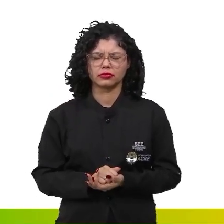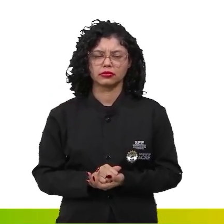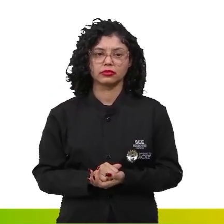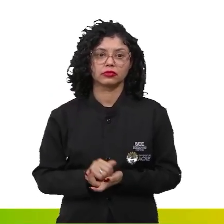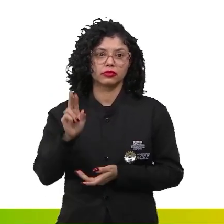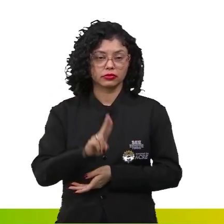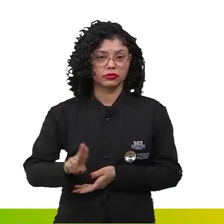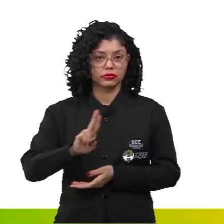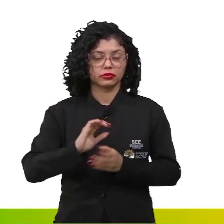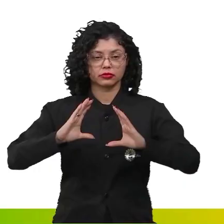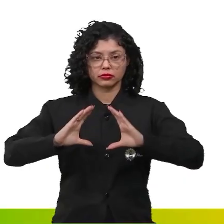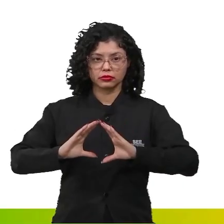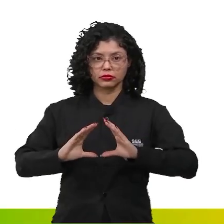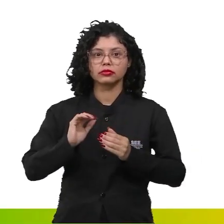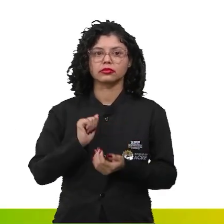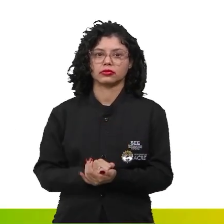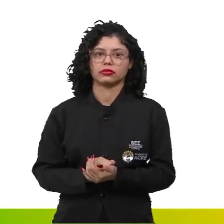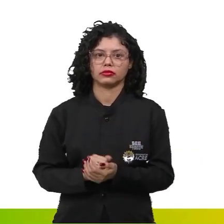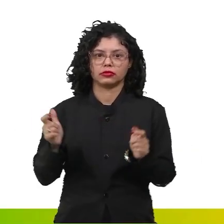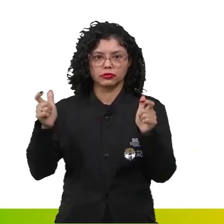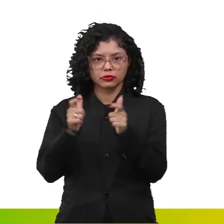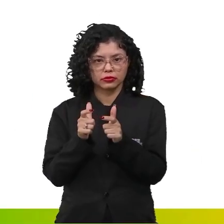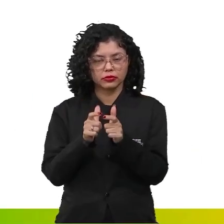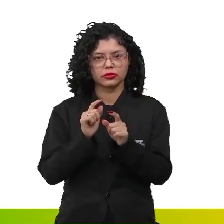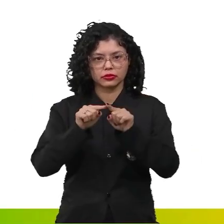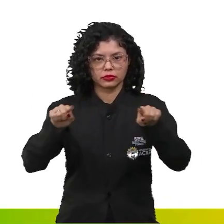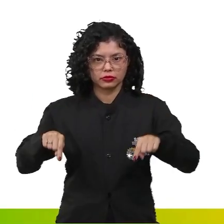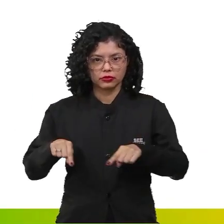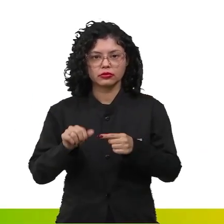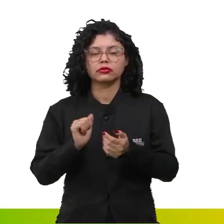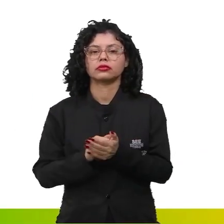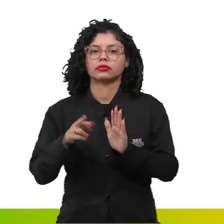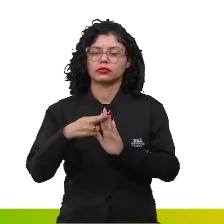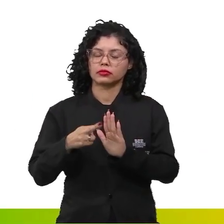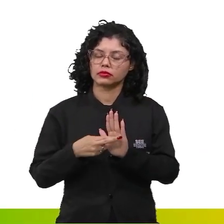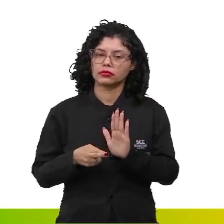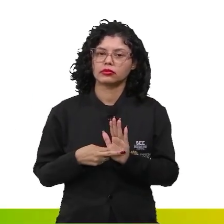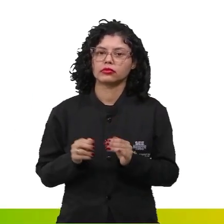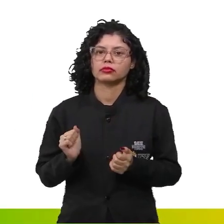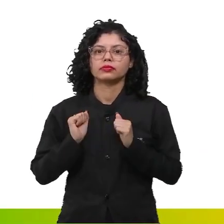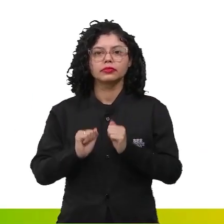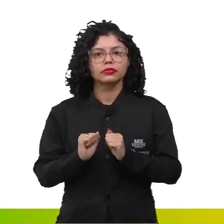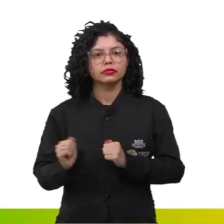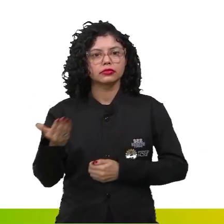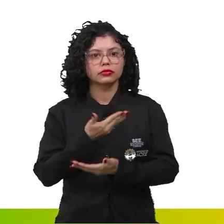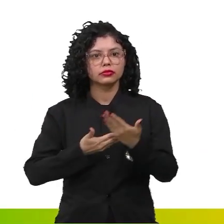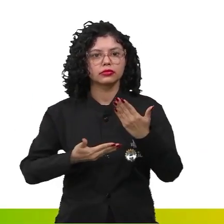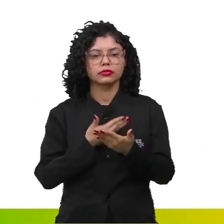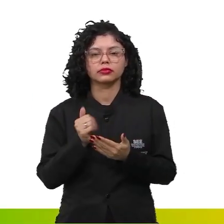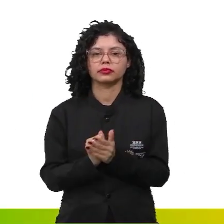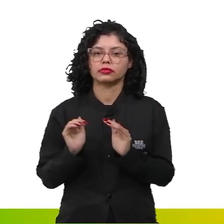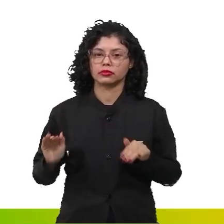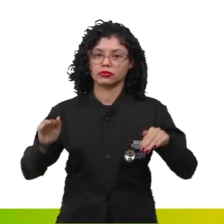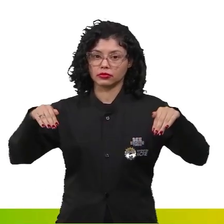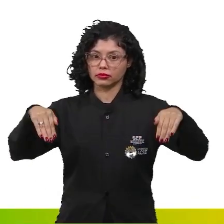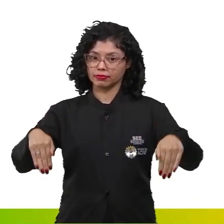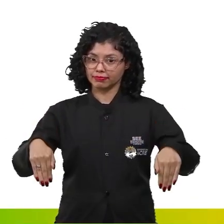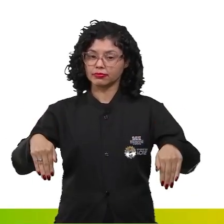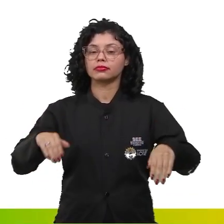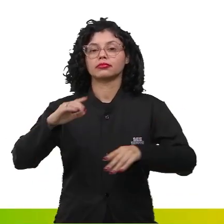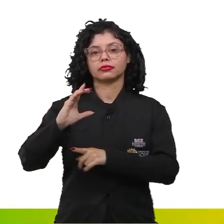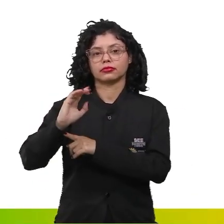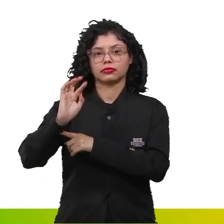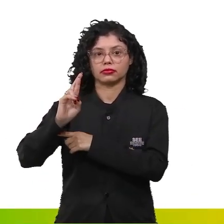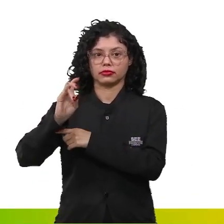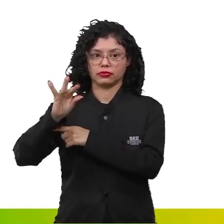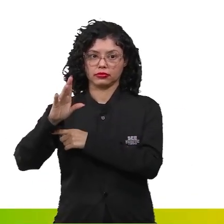São usadas bolas mais leves, redução do tamanho da quadra e regras que permitem a participação de